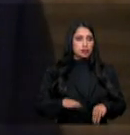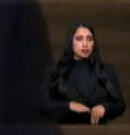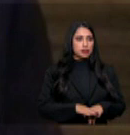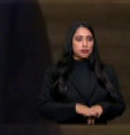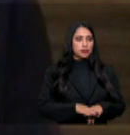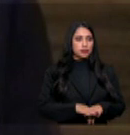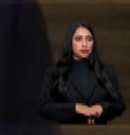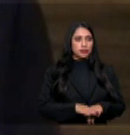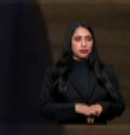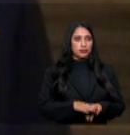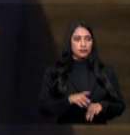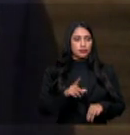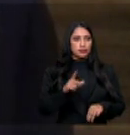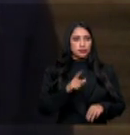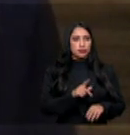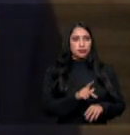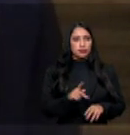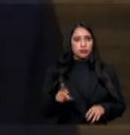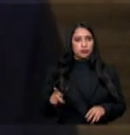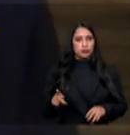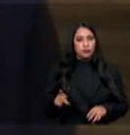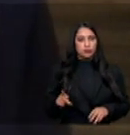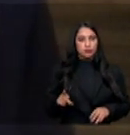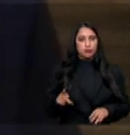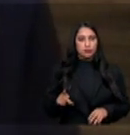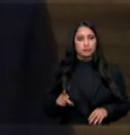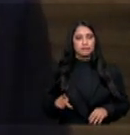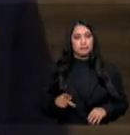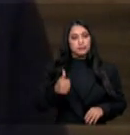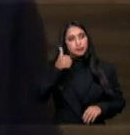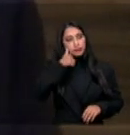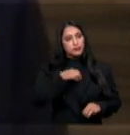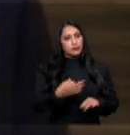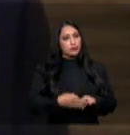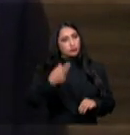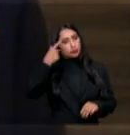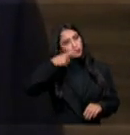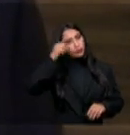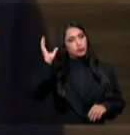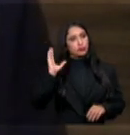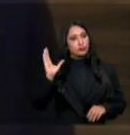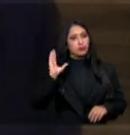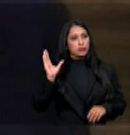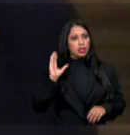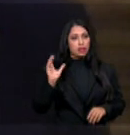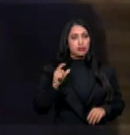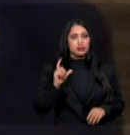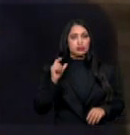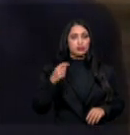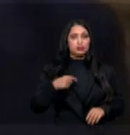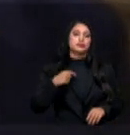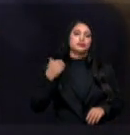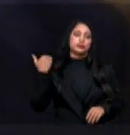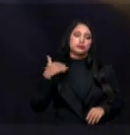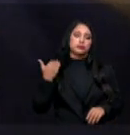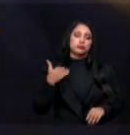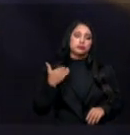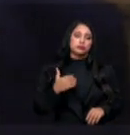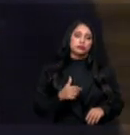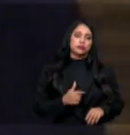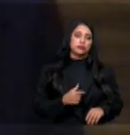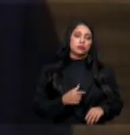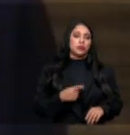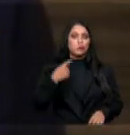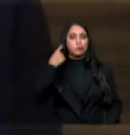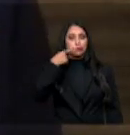por videoconferência. Cumprimento a nossa vice-presidente, ministra Rosa Weber, ministra Carmen Lúcia, os eminentes. Tem pele clara, cabelos